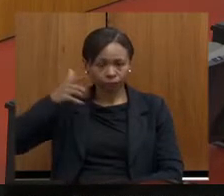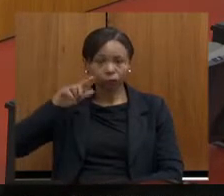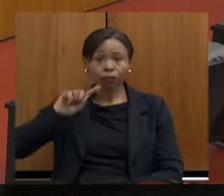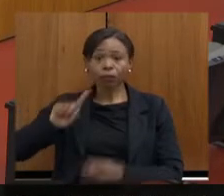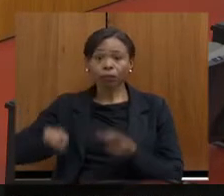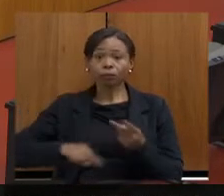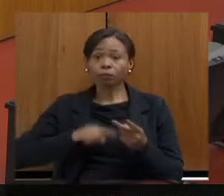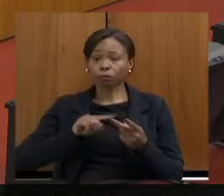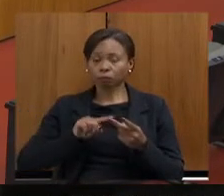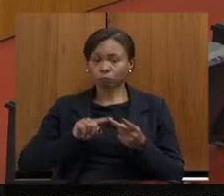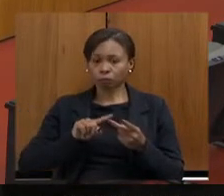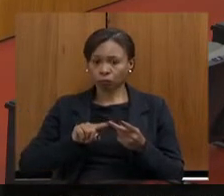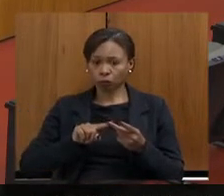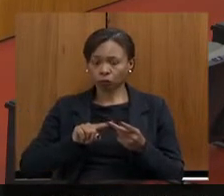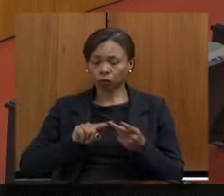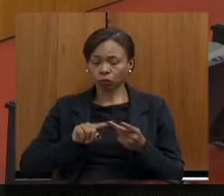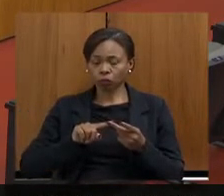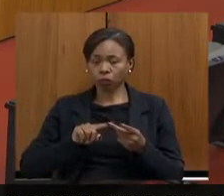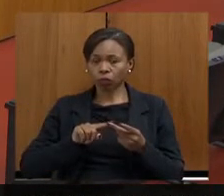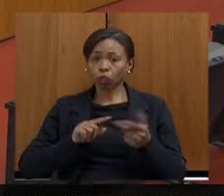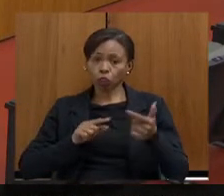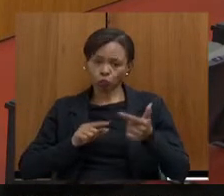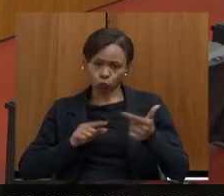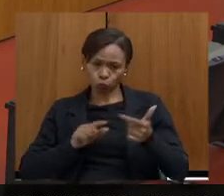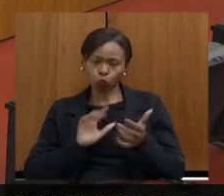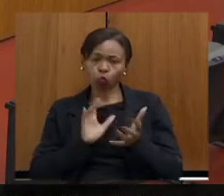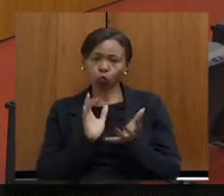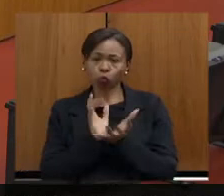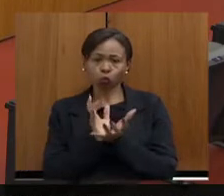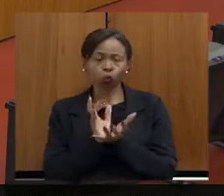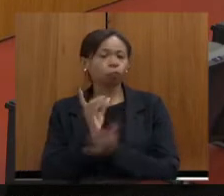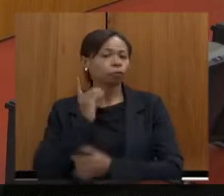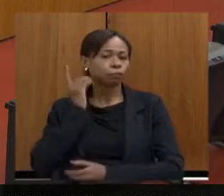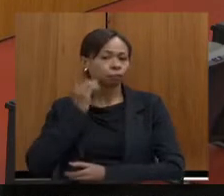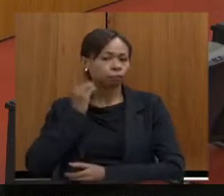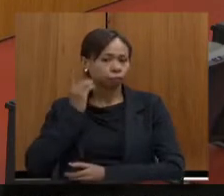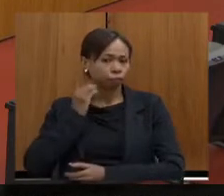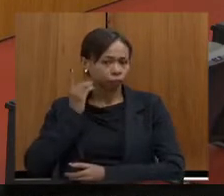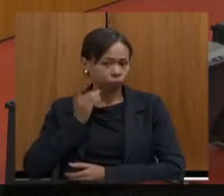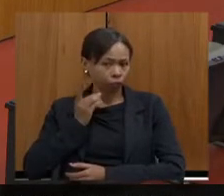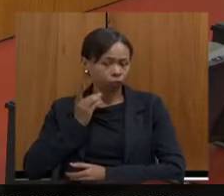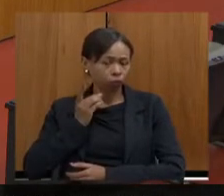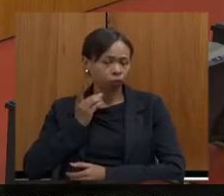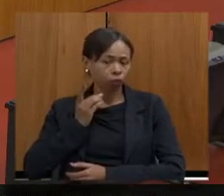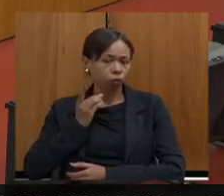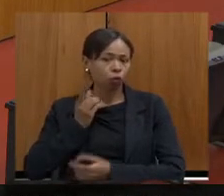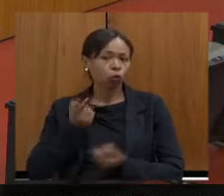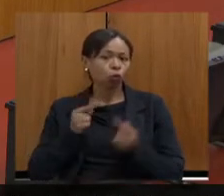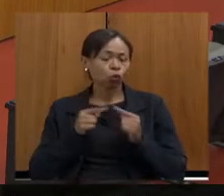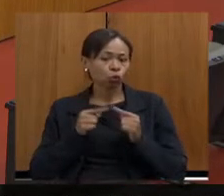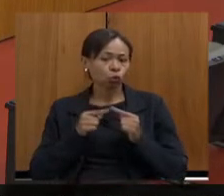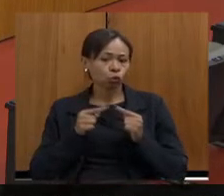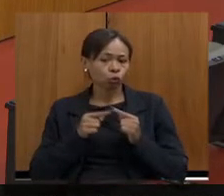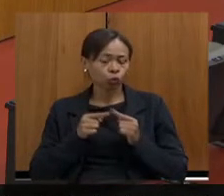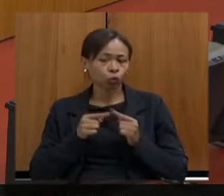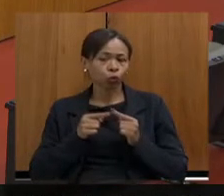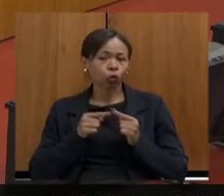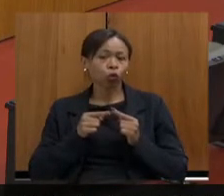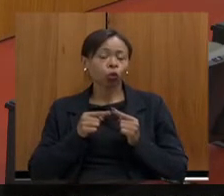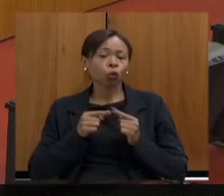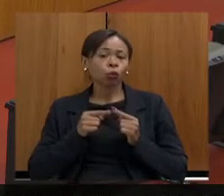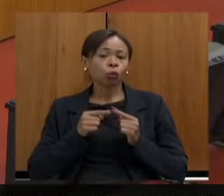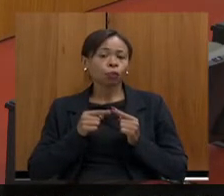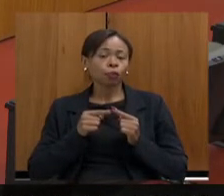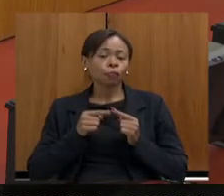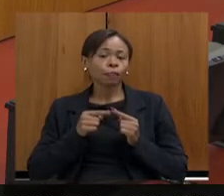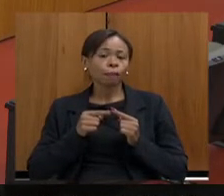concedida a palavra às deputadas e aos deputados, nos termos da deliberação da mesa número 2711